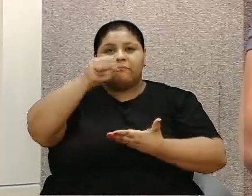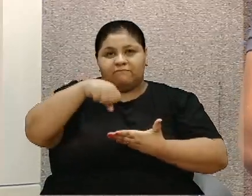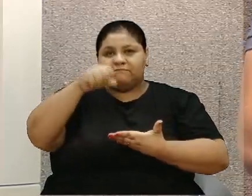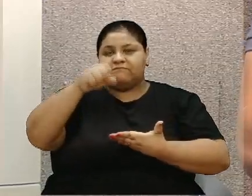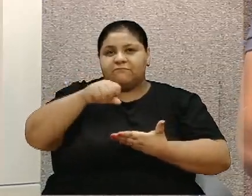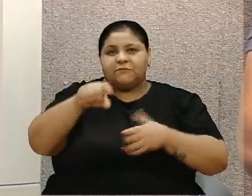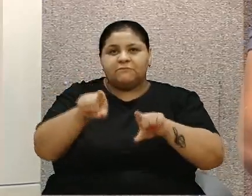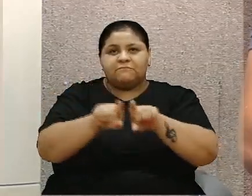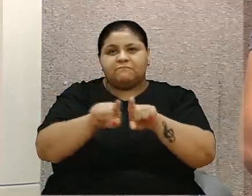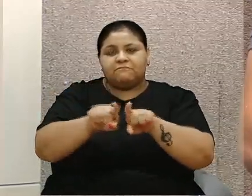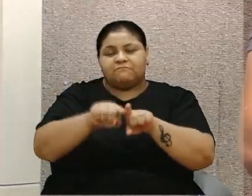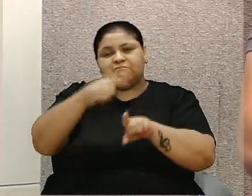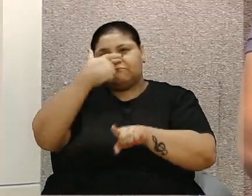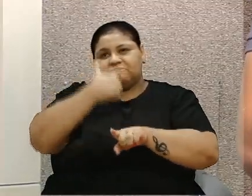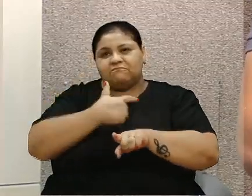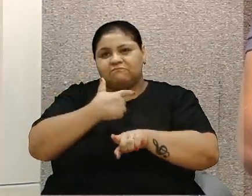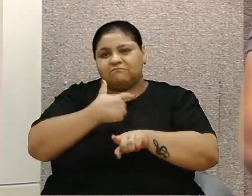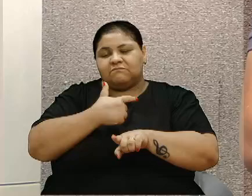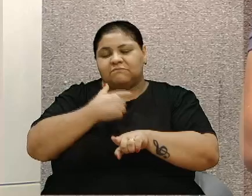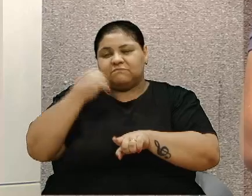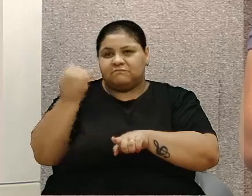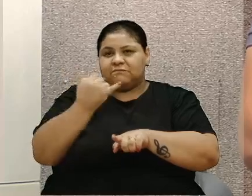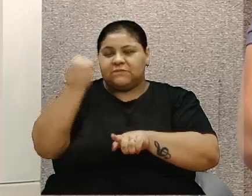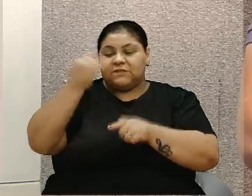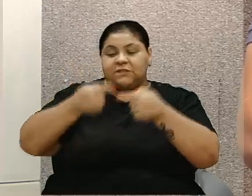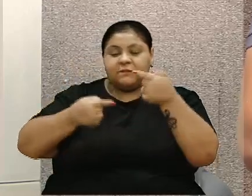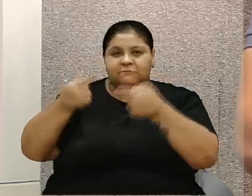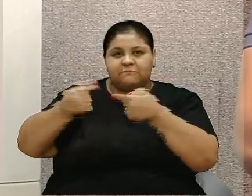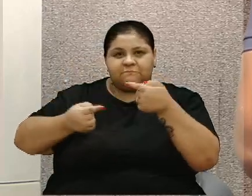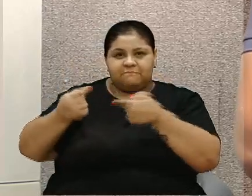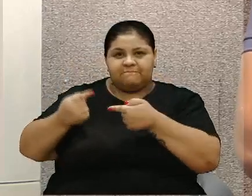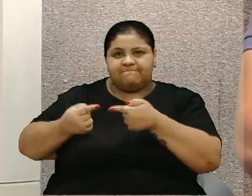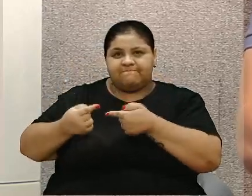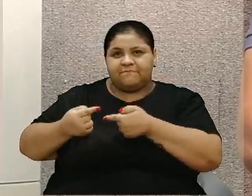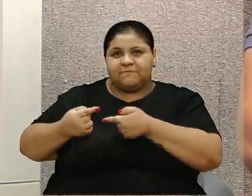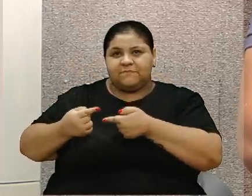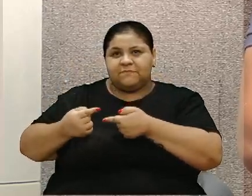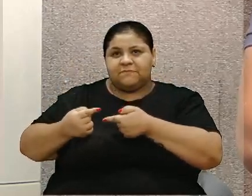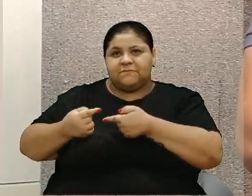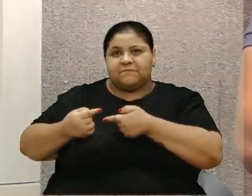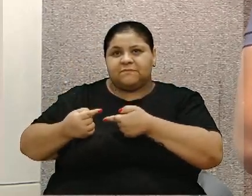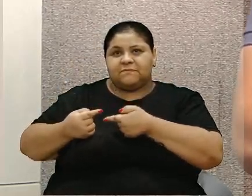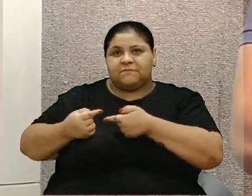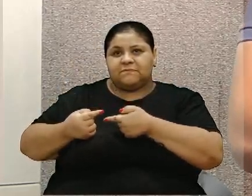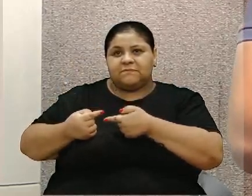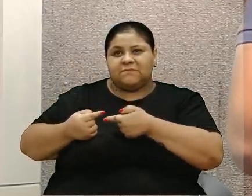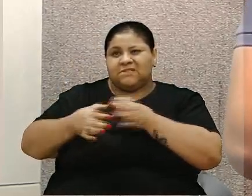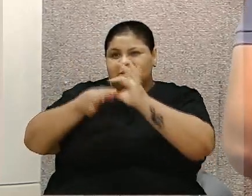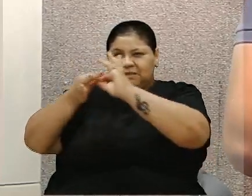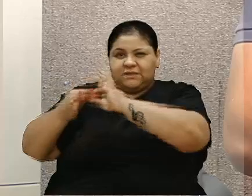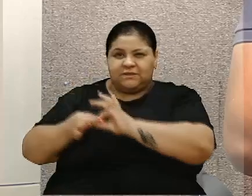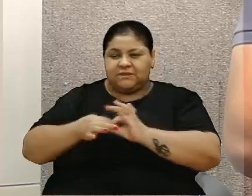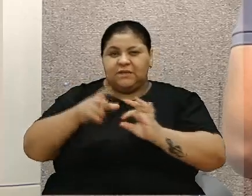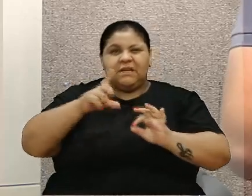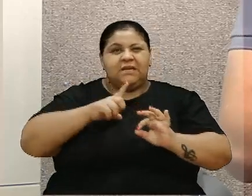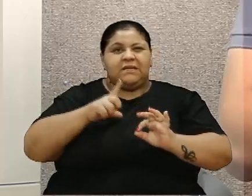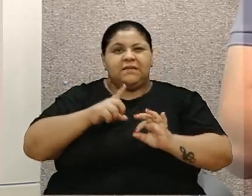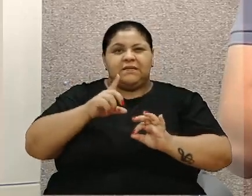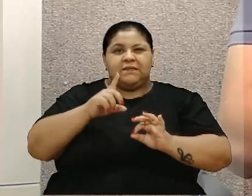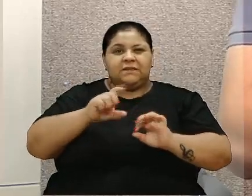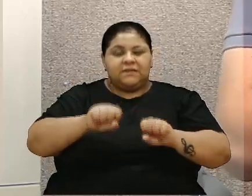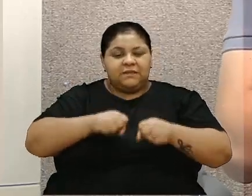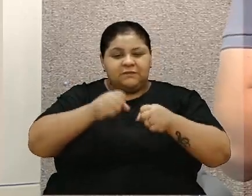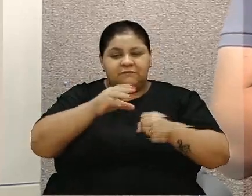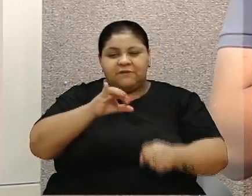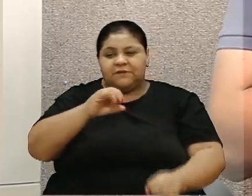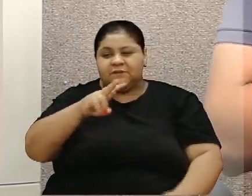e também acho que é válido a discussão e essa integração com todas as forças, né? Existe a Defesa Civil, existem os órgãos de